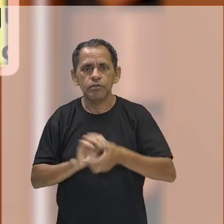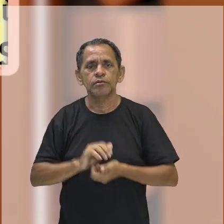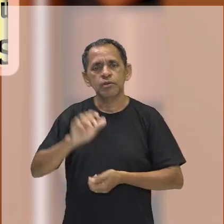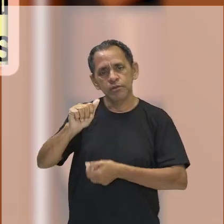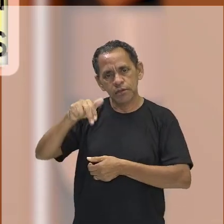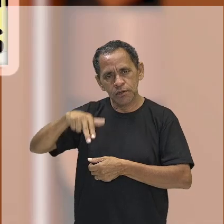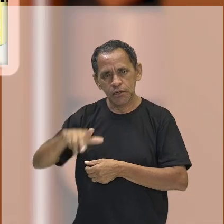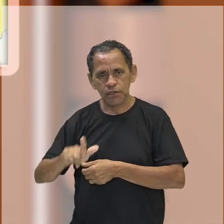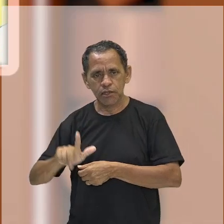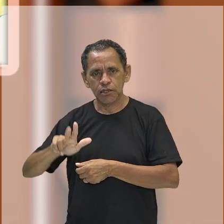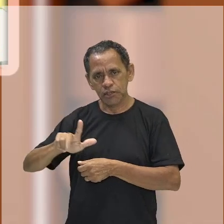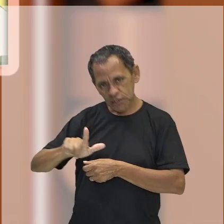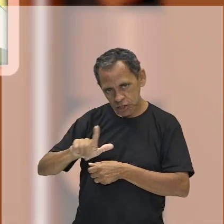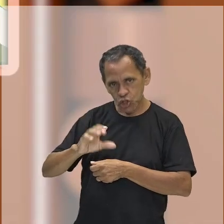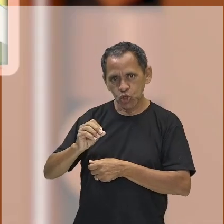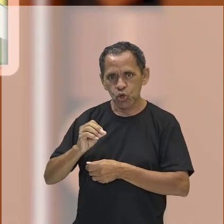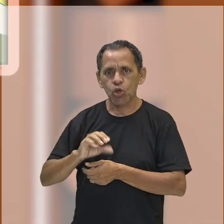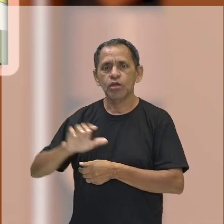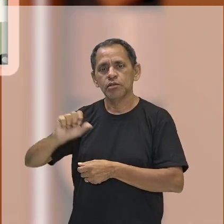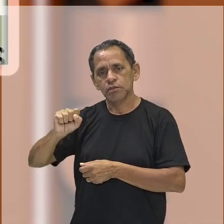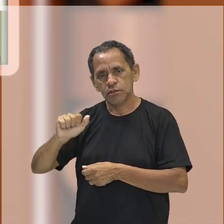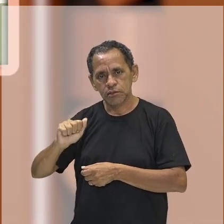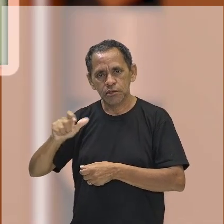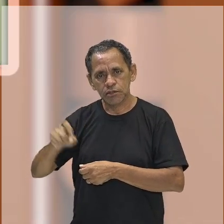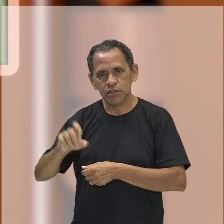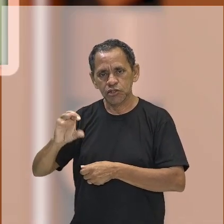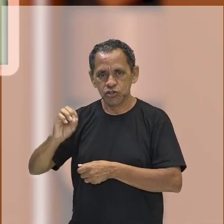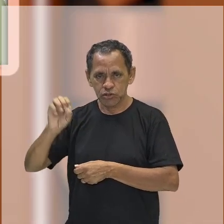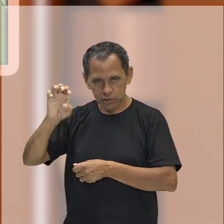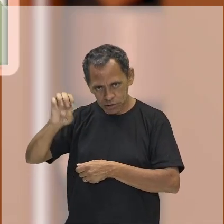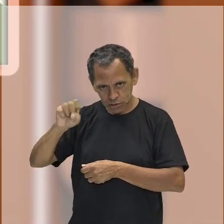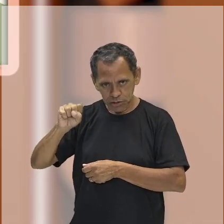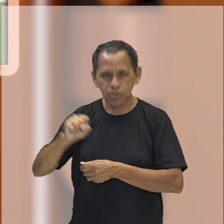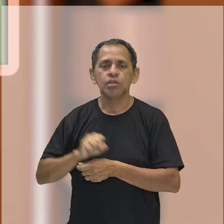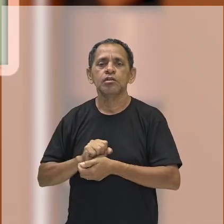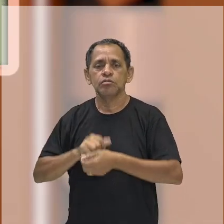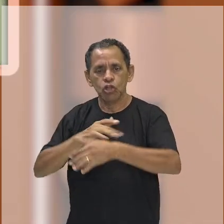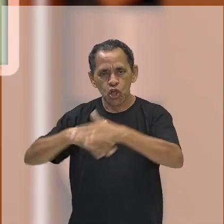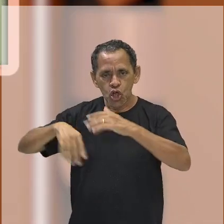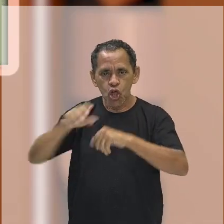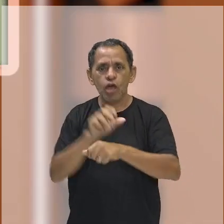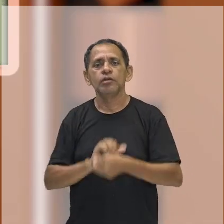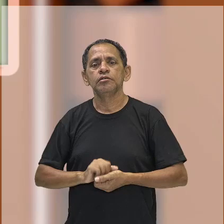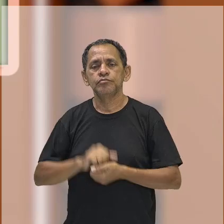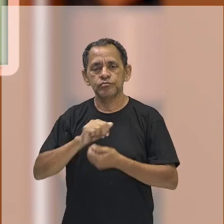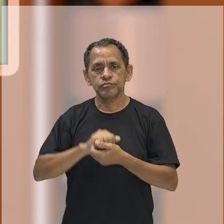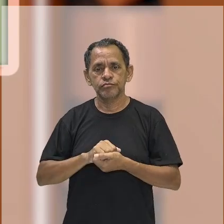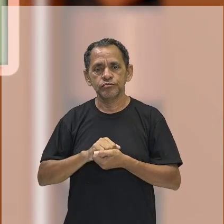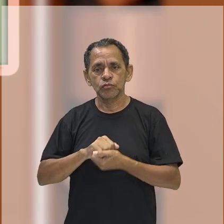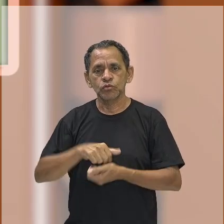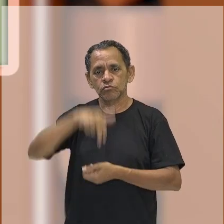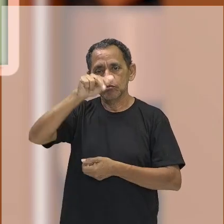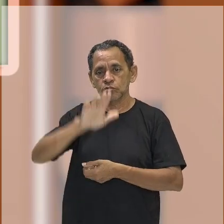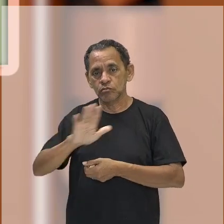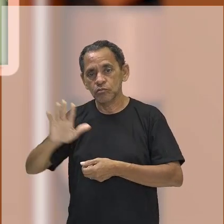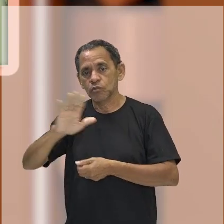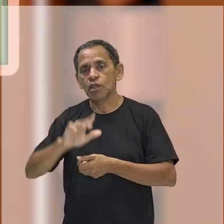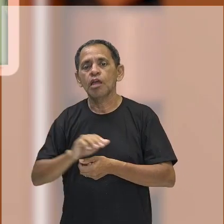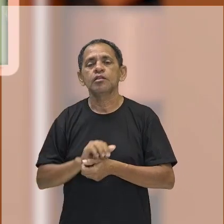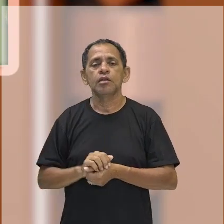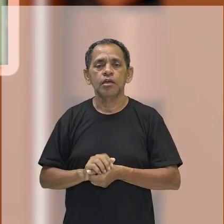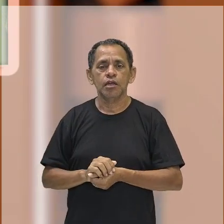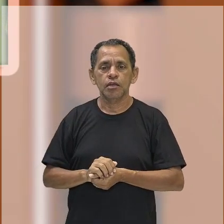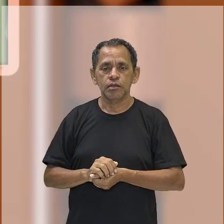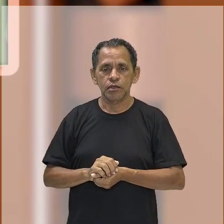Anglo-saxões, originários da região da atual Dinamarca e do noroeste da atual Alemanha, ocuparam a Britânia,